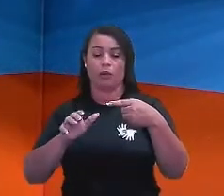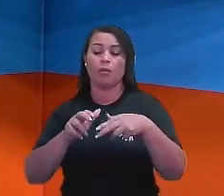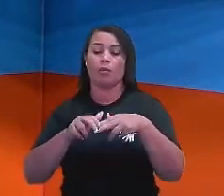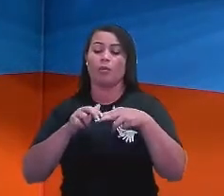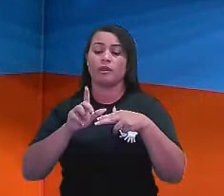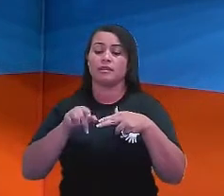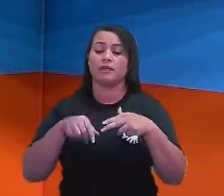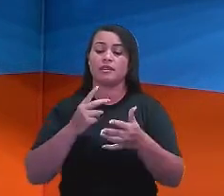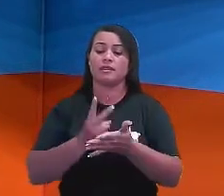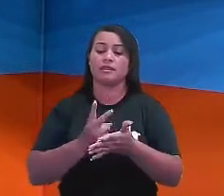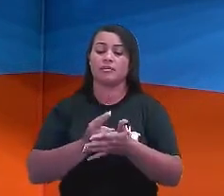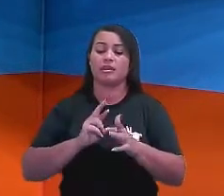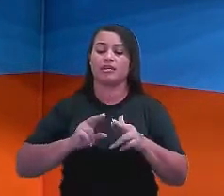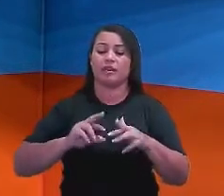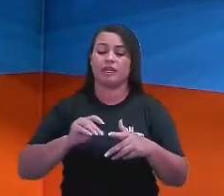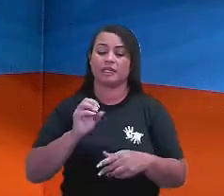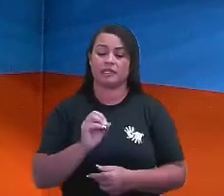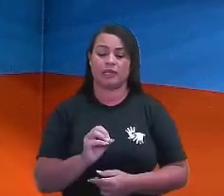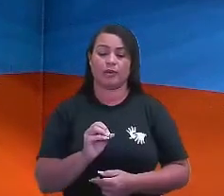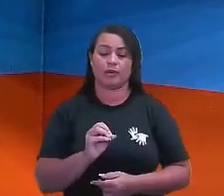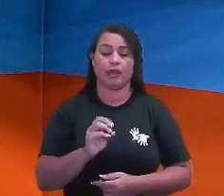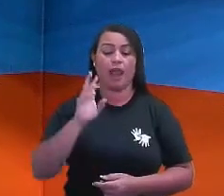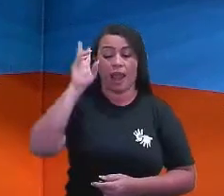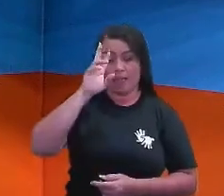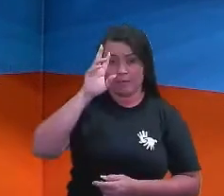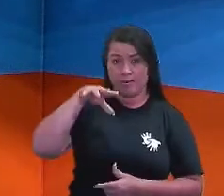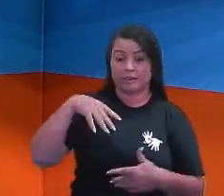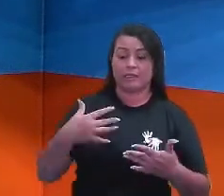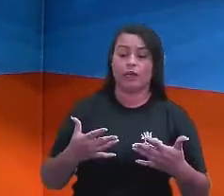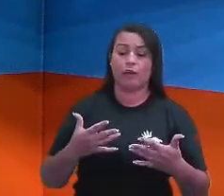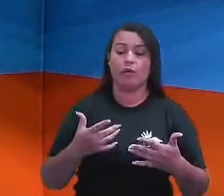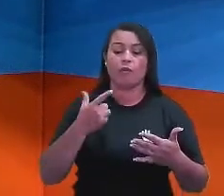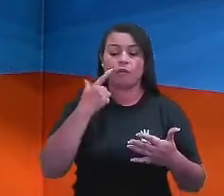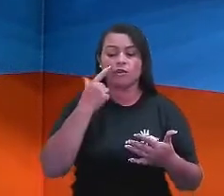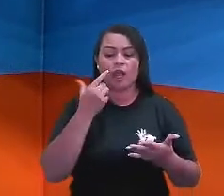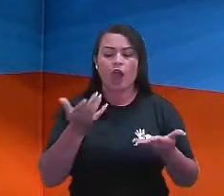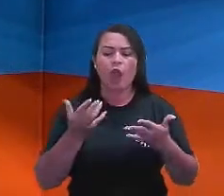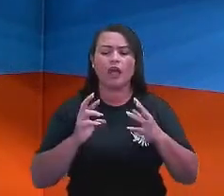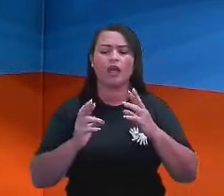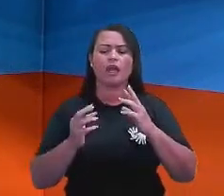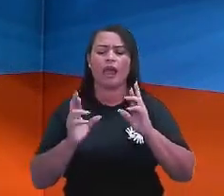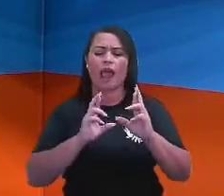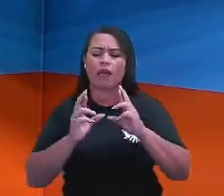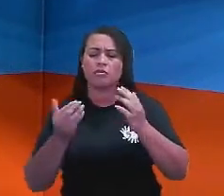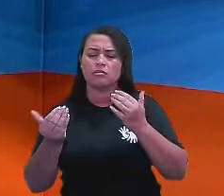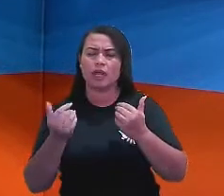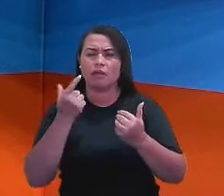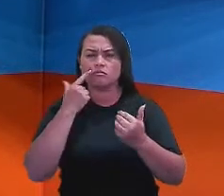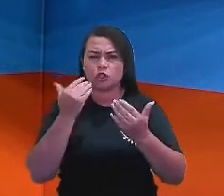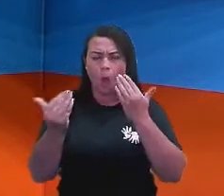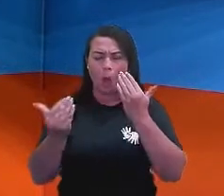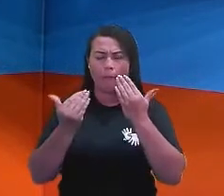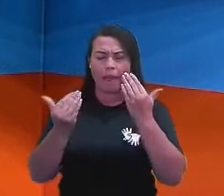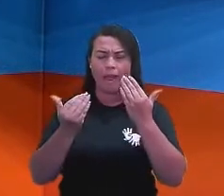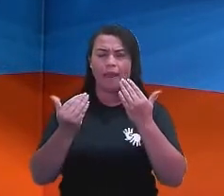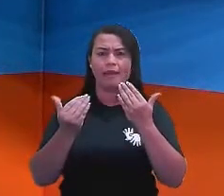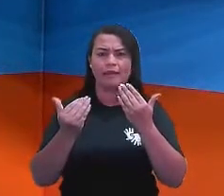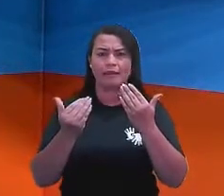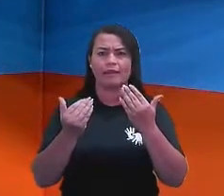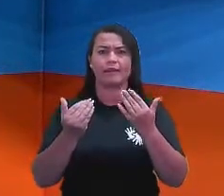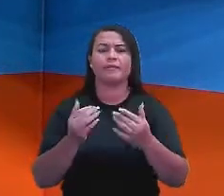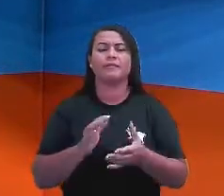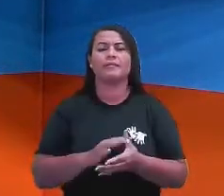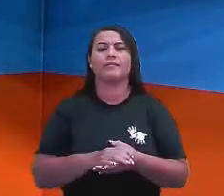será sempre diferente de zero. Lembram disso, né? Vamos associar aí fração à porcentagem. Vamos relembrar